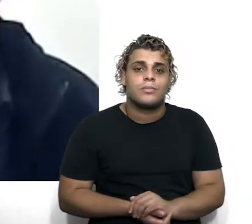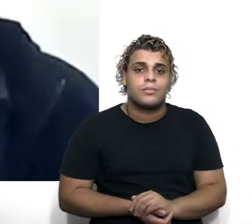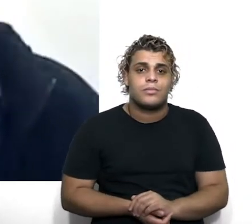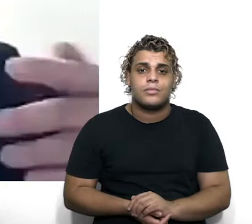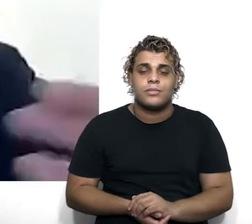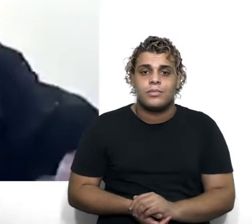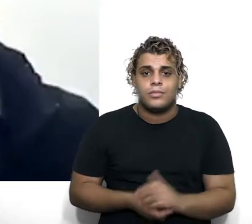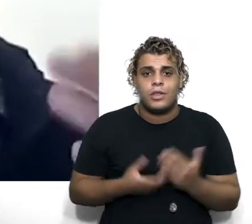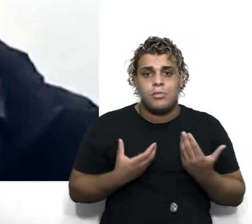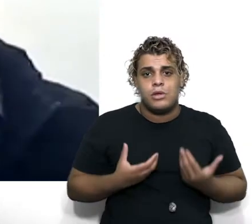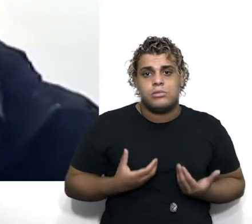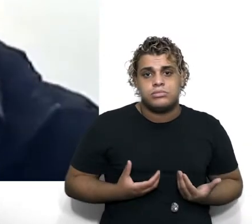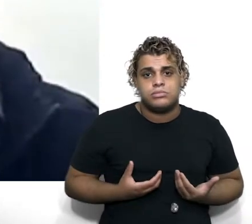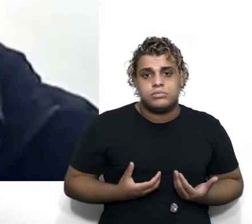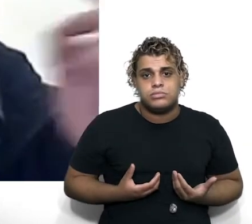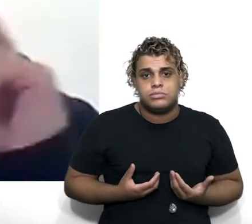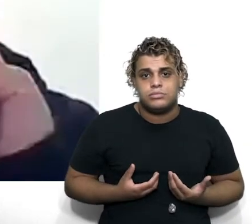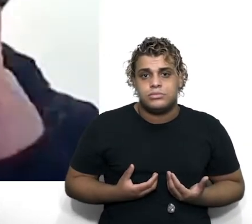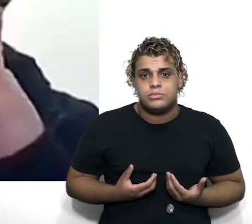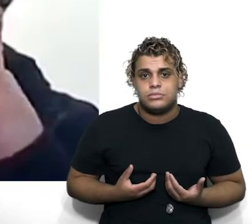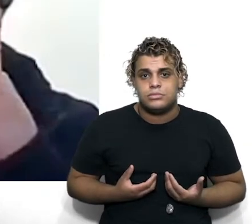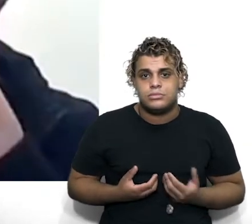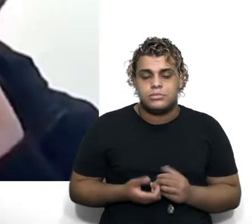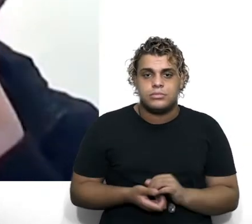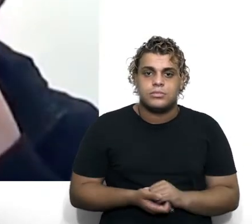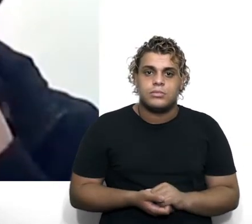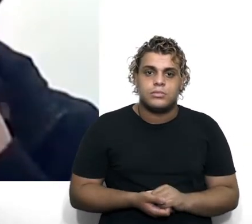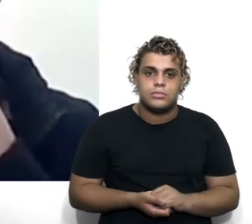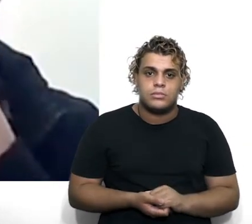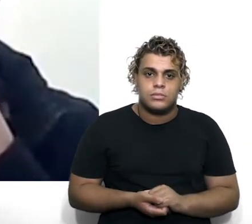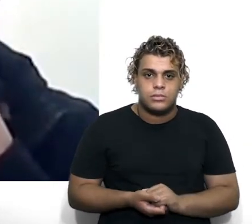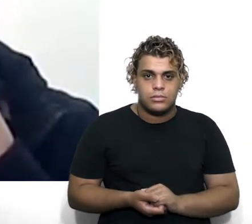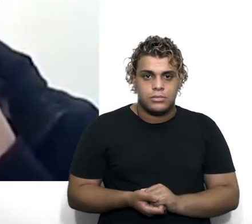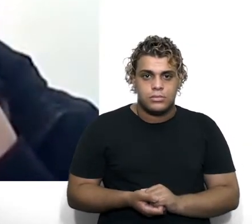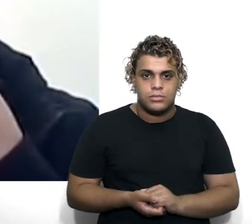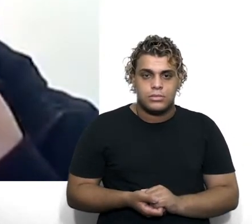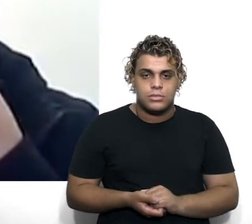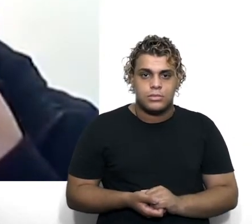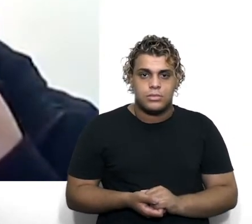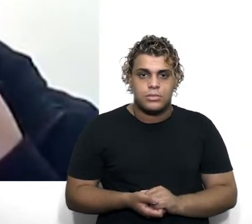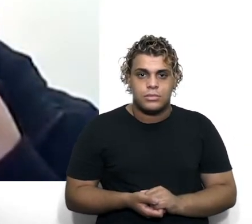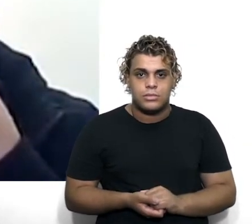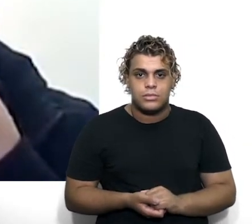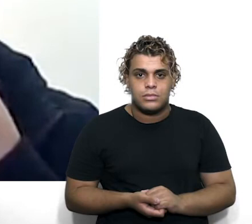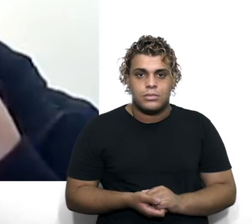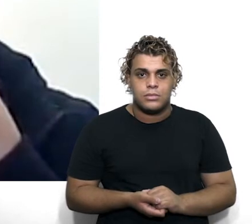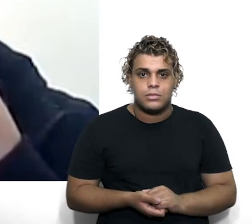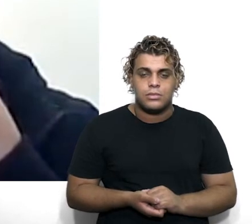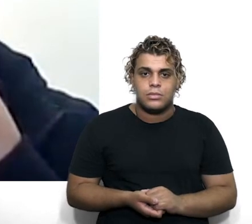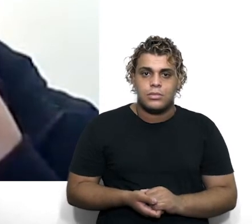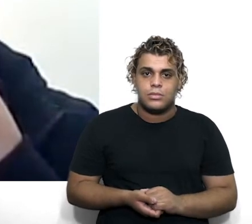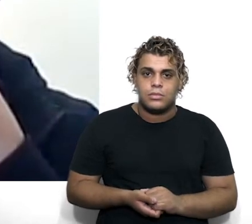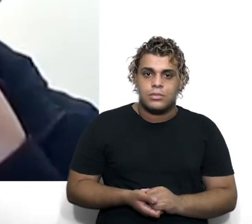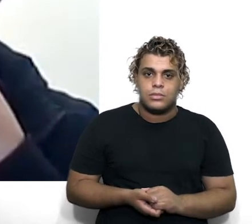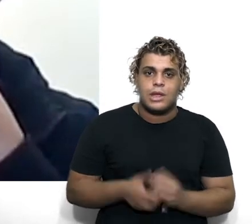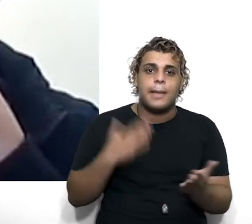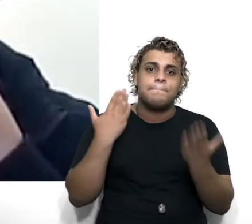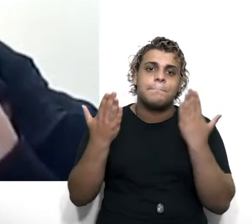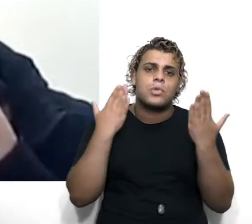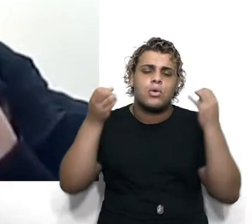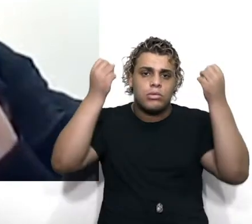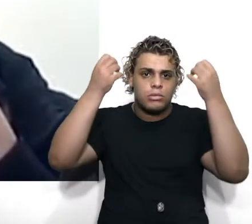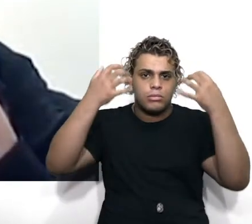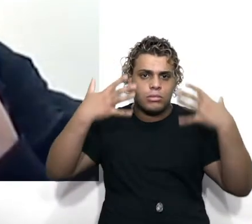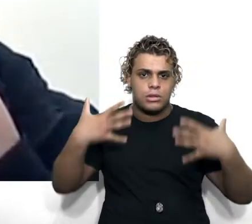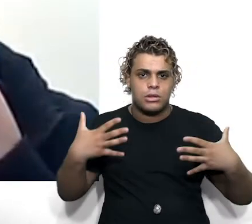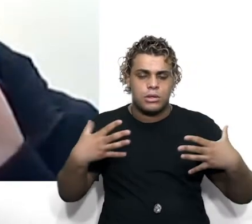Na morte, pensar que nós estamos nesse lado. A psicanálise explica que a pulsão da morte e a pulsão da vida convivem